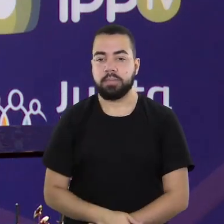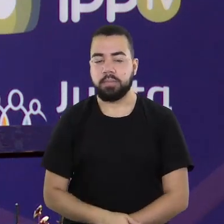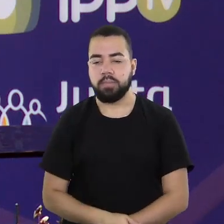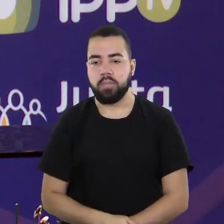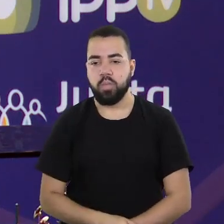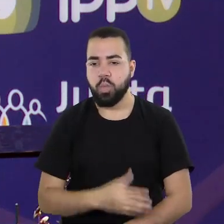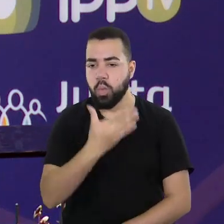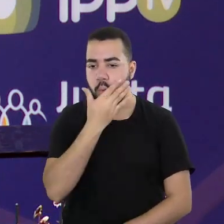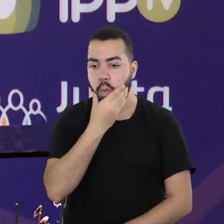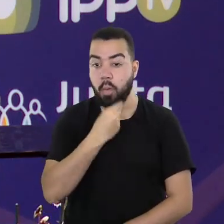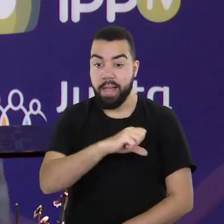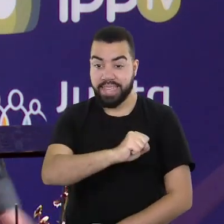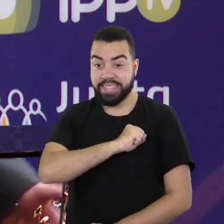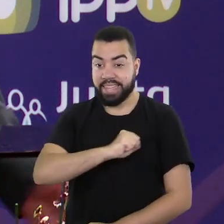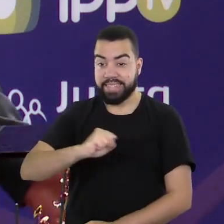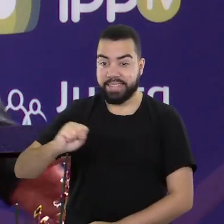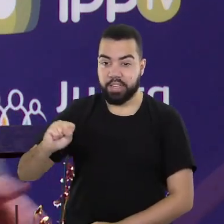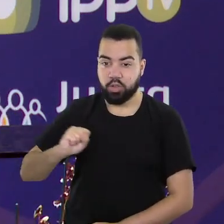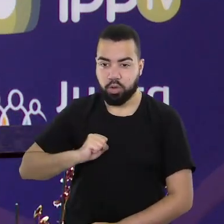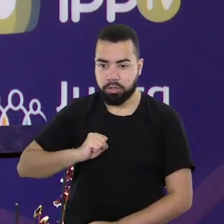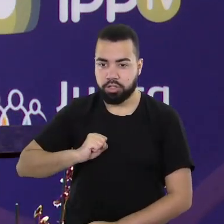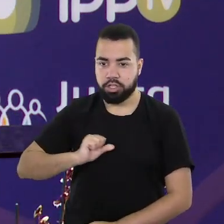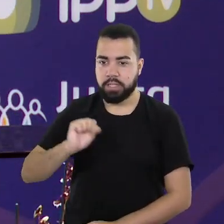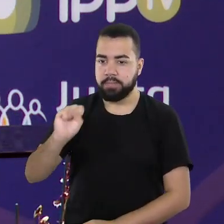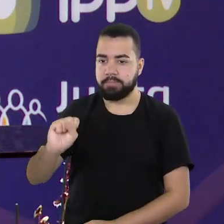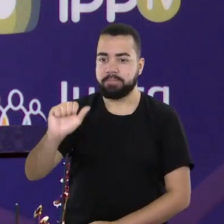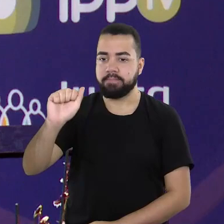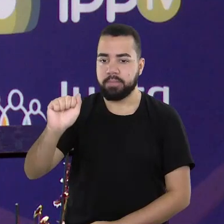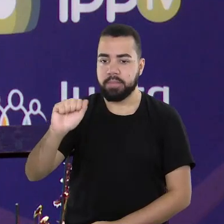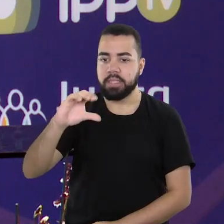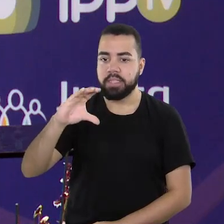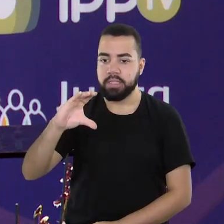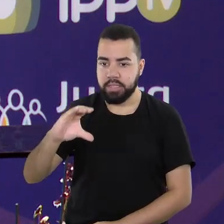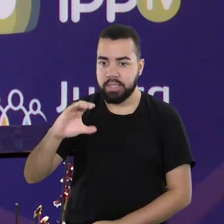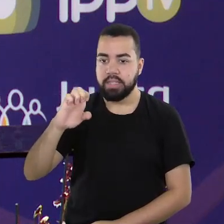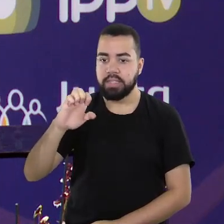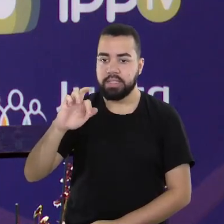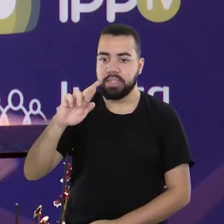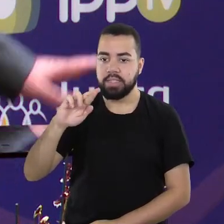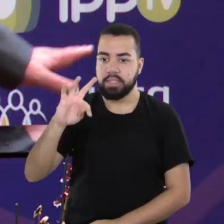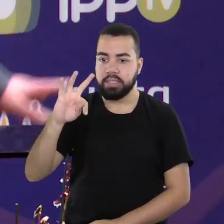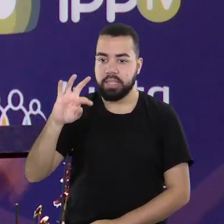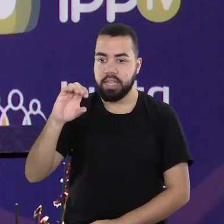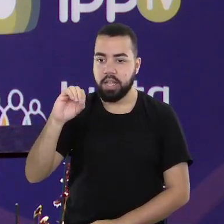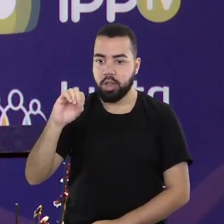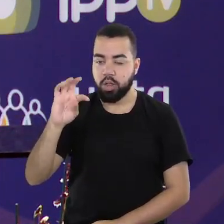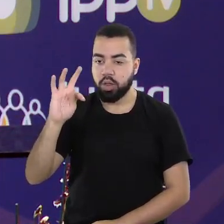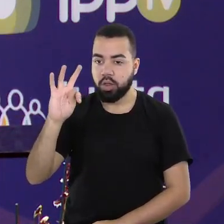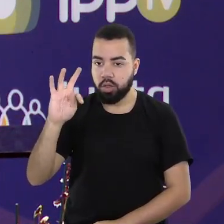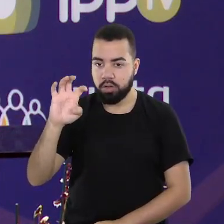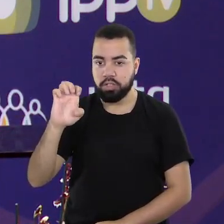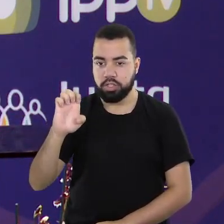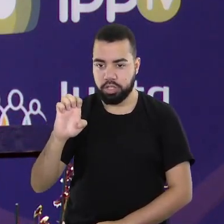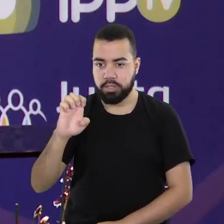que o sacerdote que passava por aquele mesmo caminho, vendo, passou de largo.